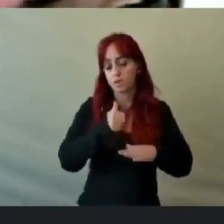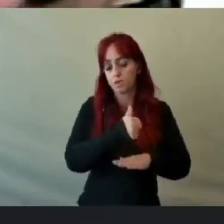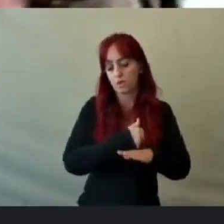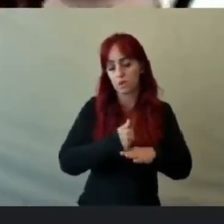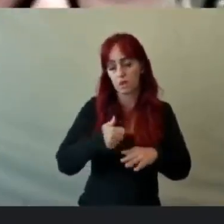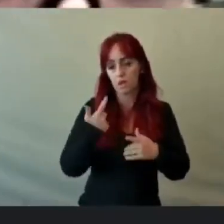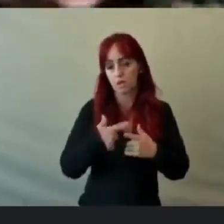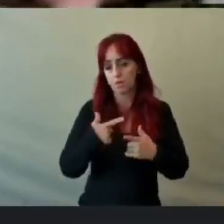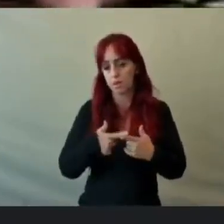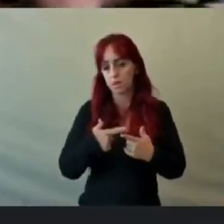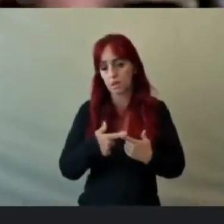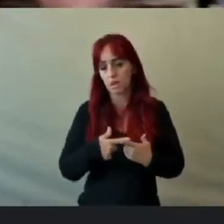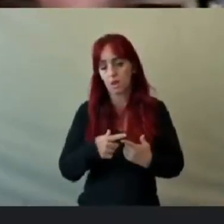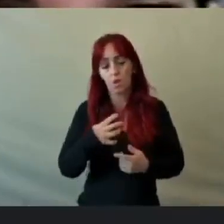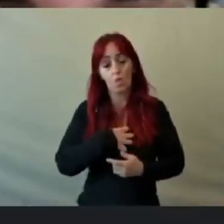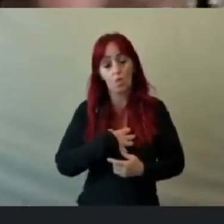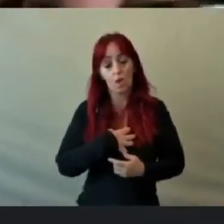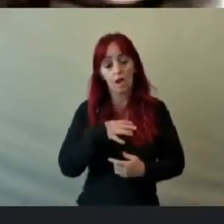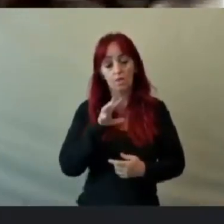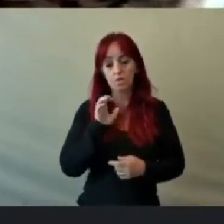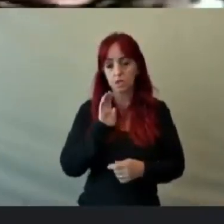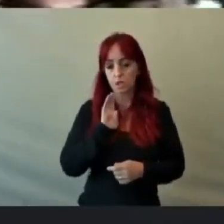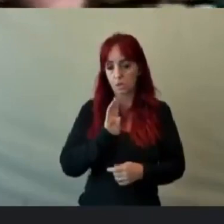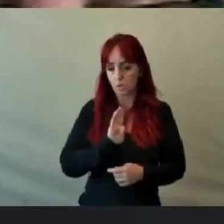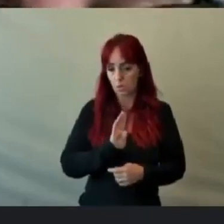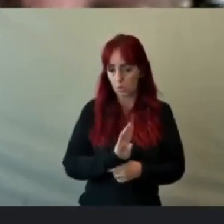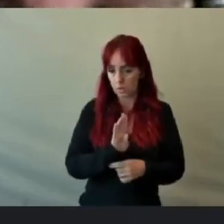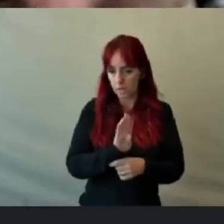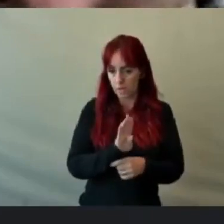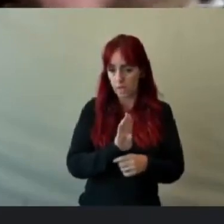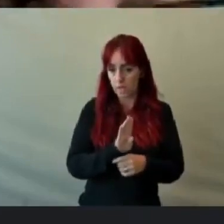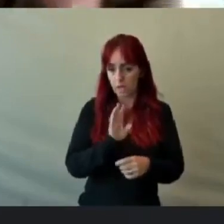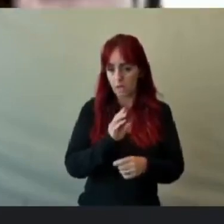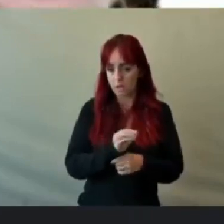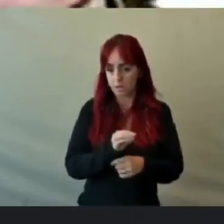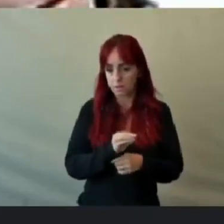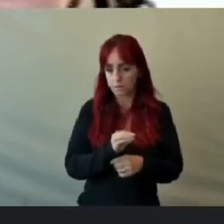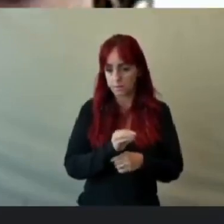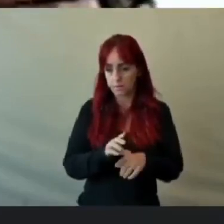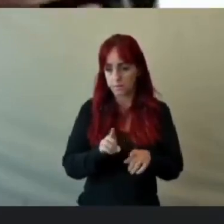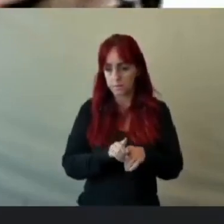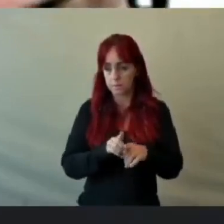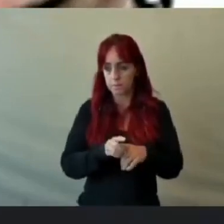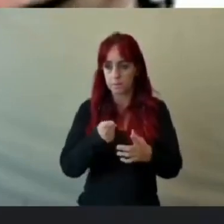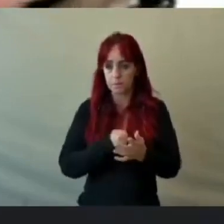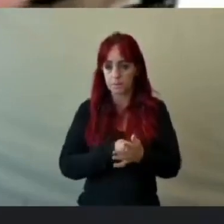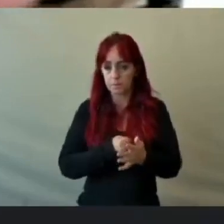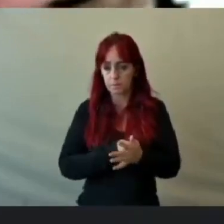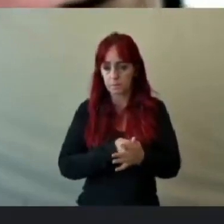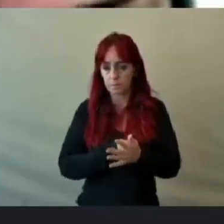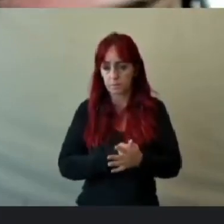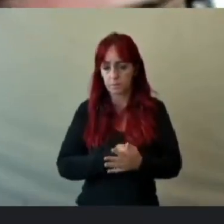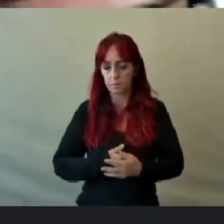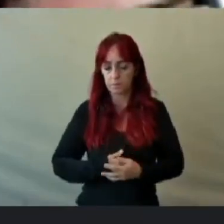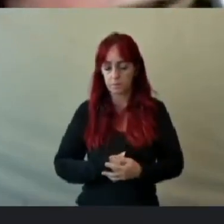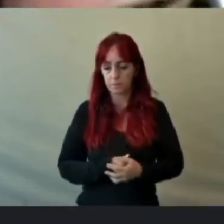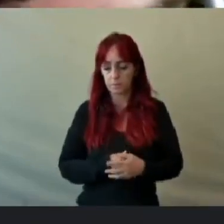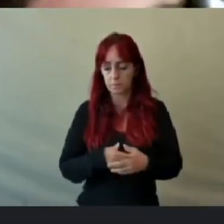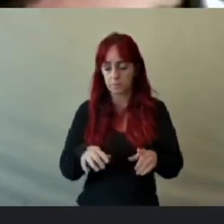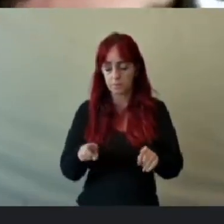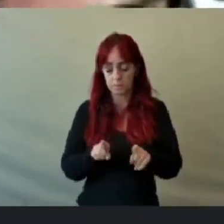um ato que exige né dedicação e aí uma outra questão que o traz né da